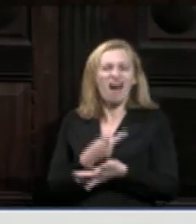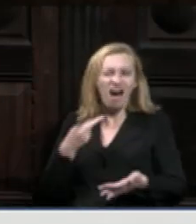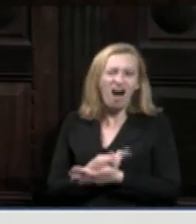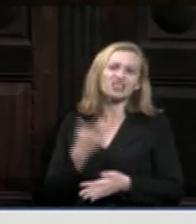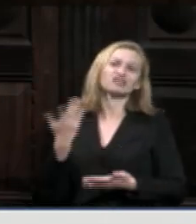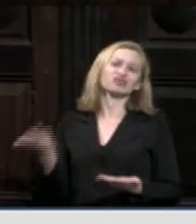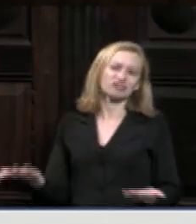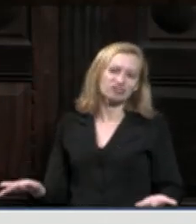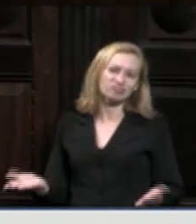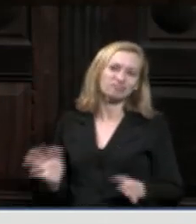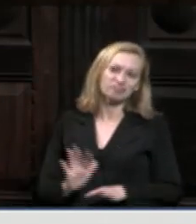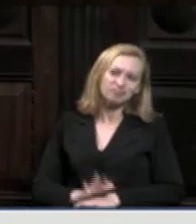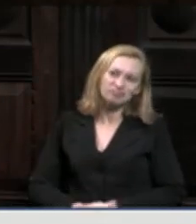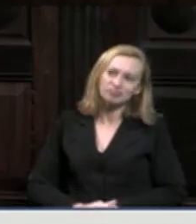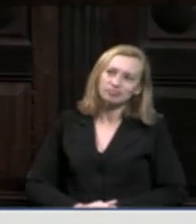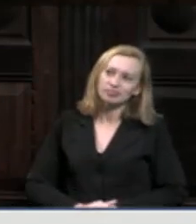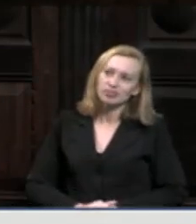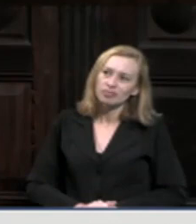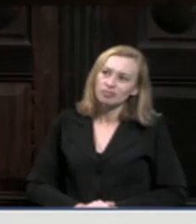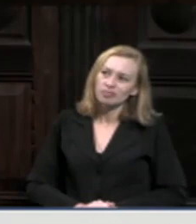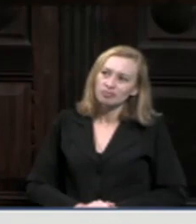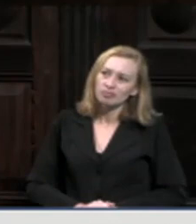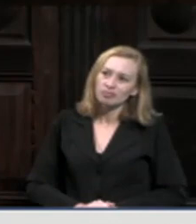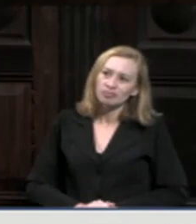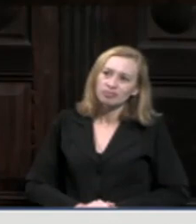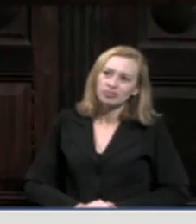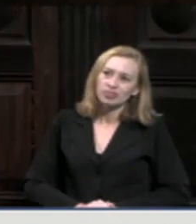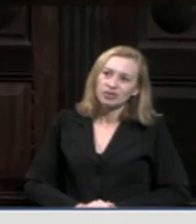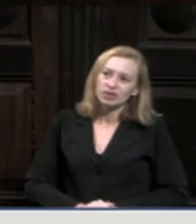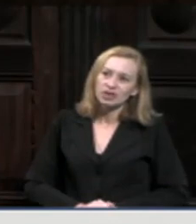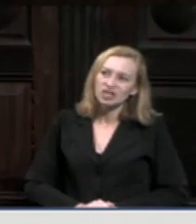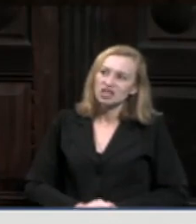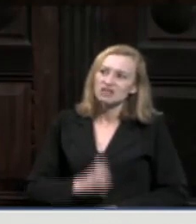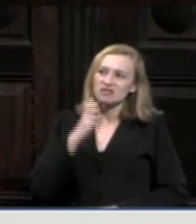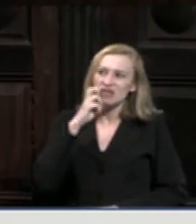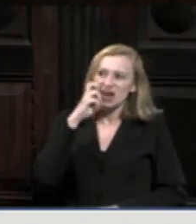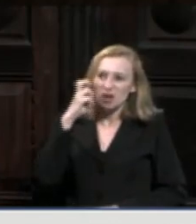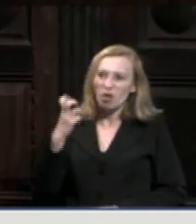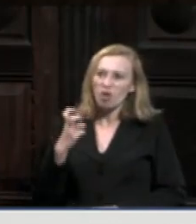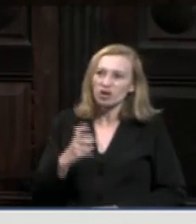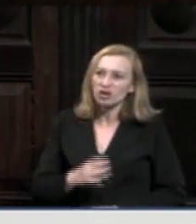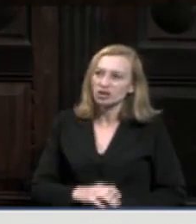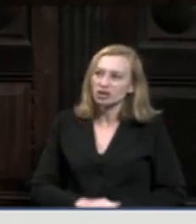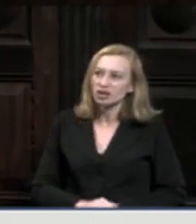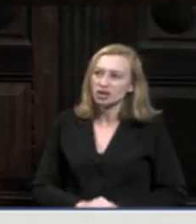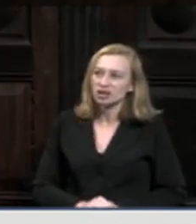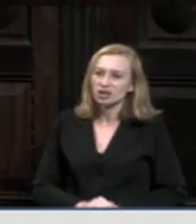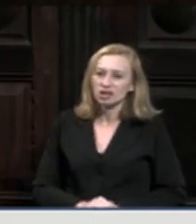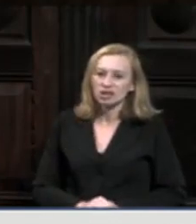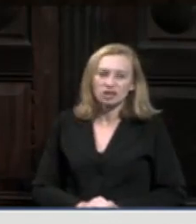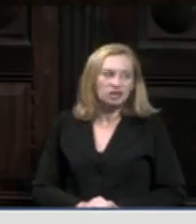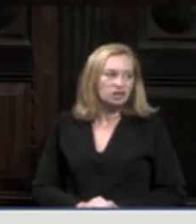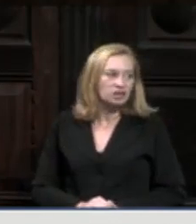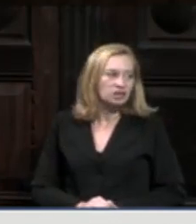errado. Se não quer reconhecer isto, é fogo.